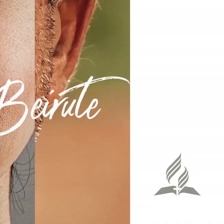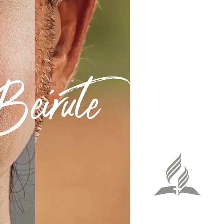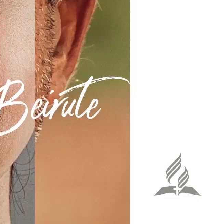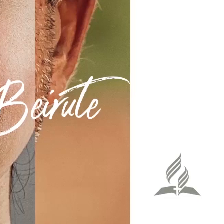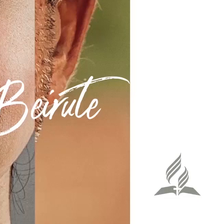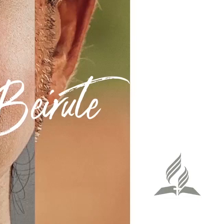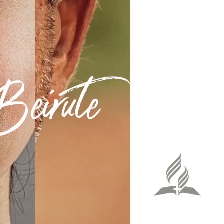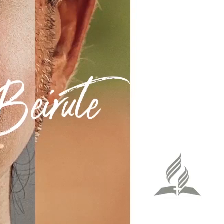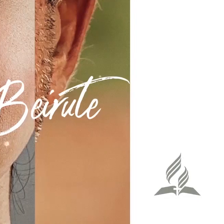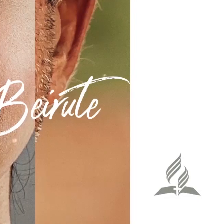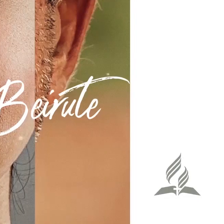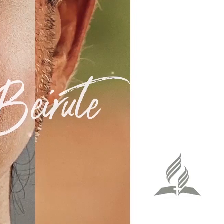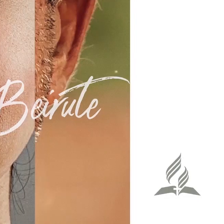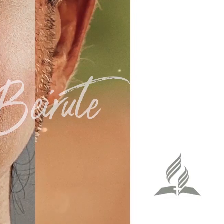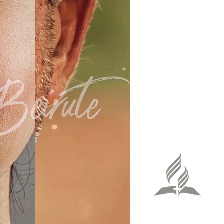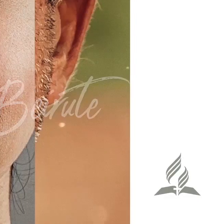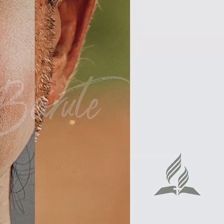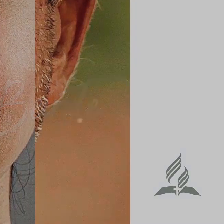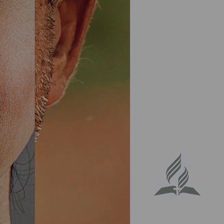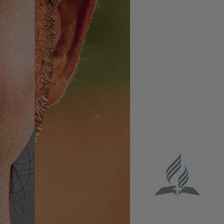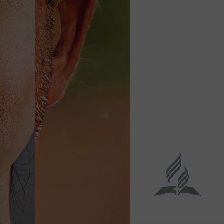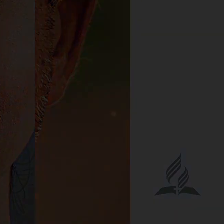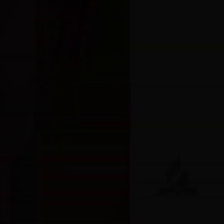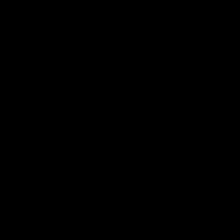SOS Beirute.